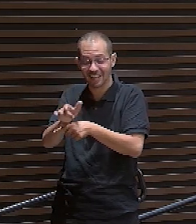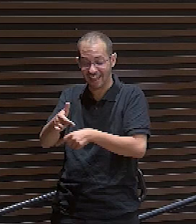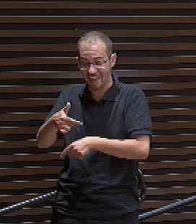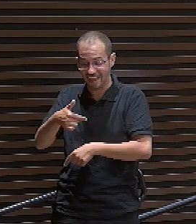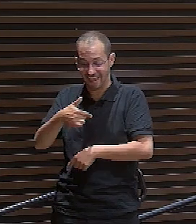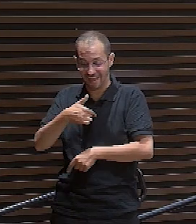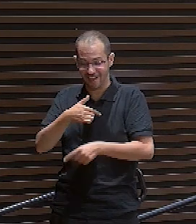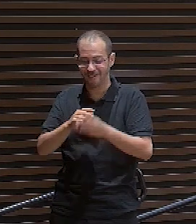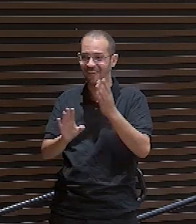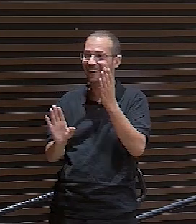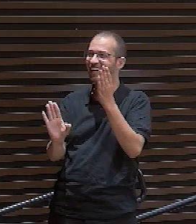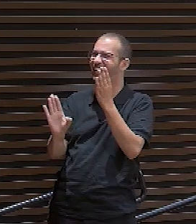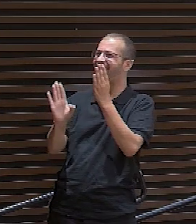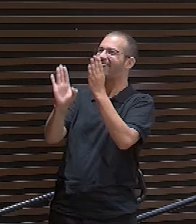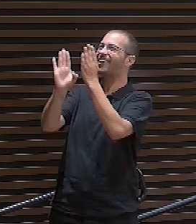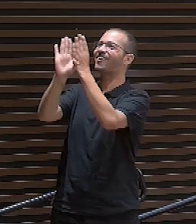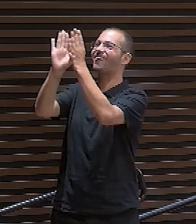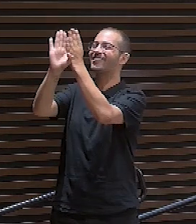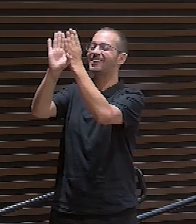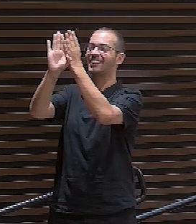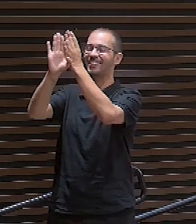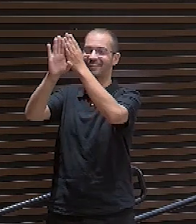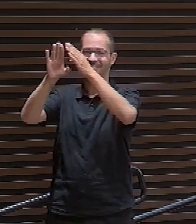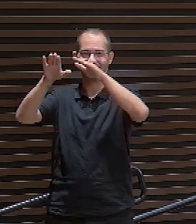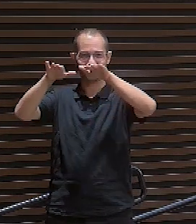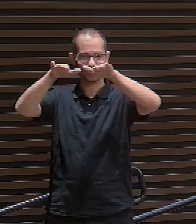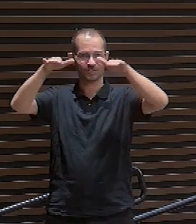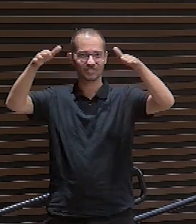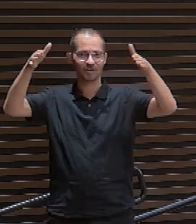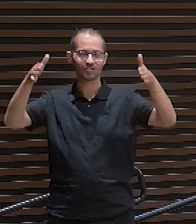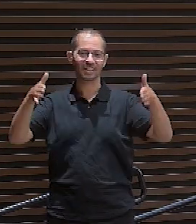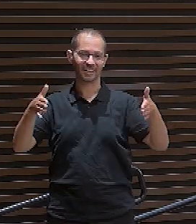Os teus altares. Quantos são os altares?